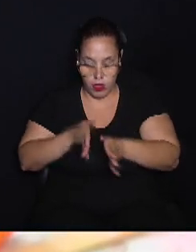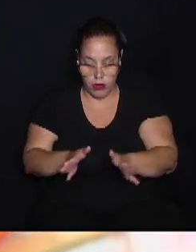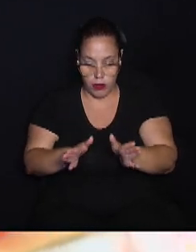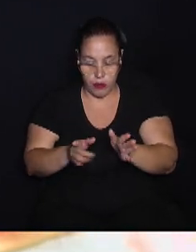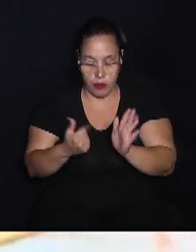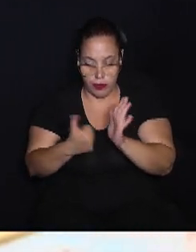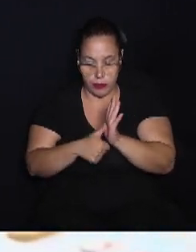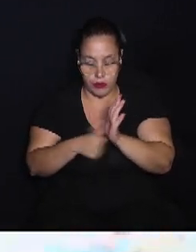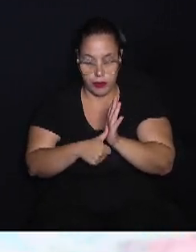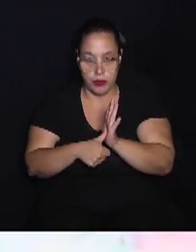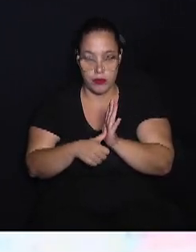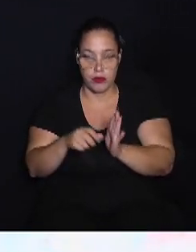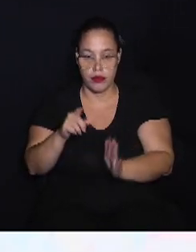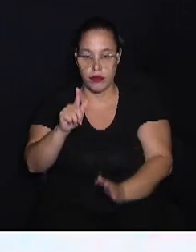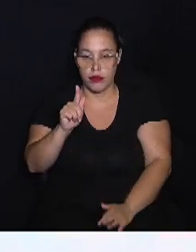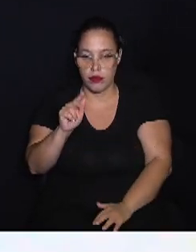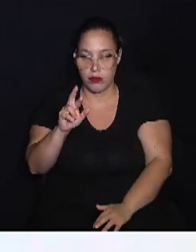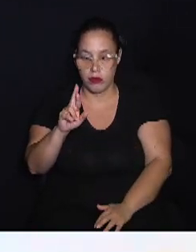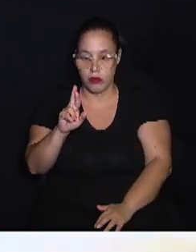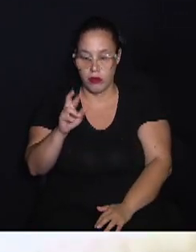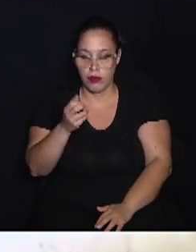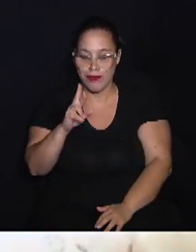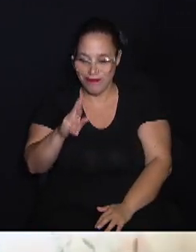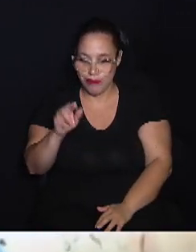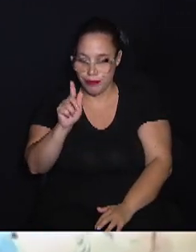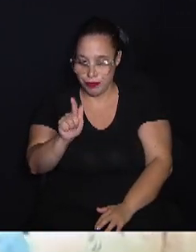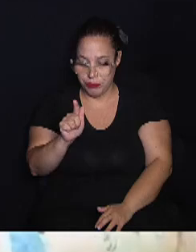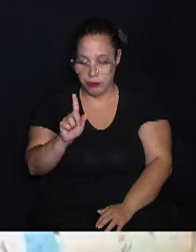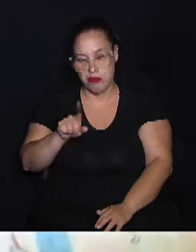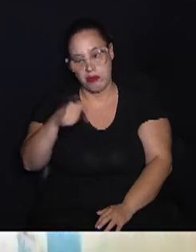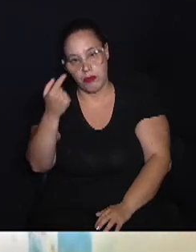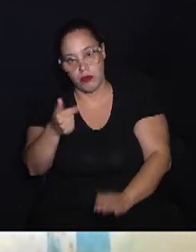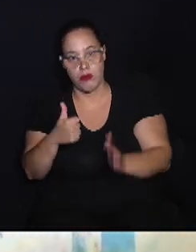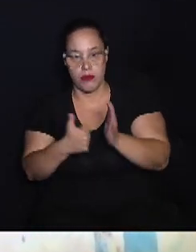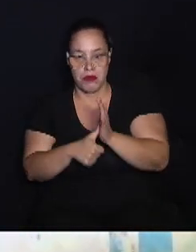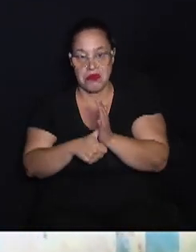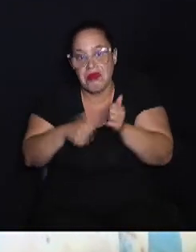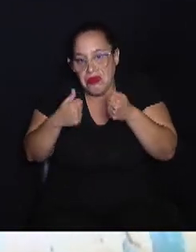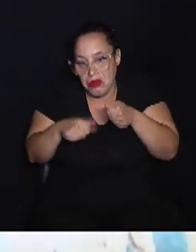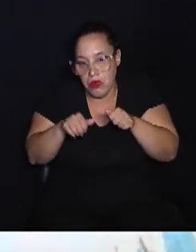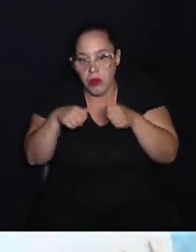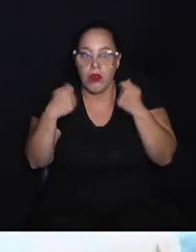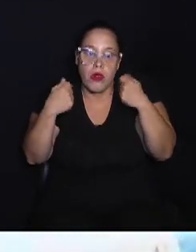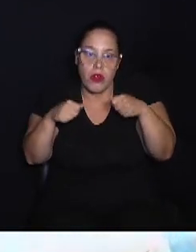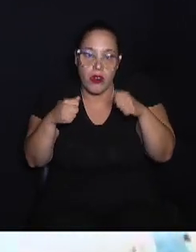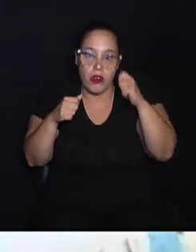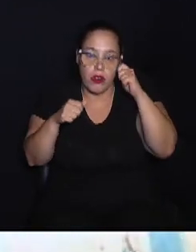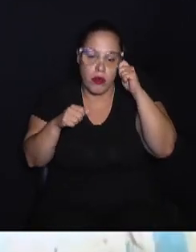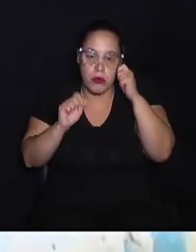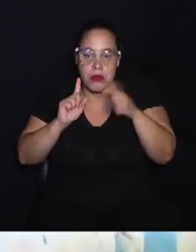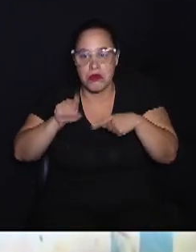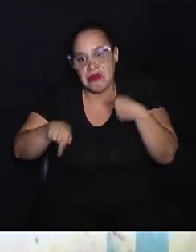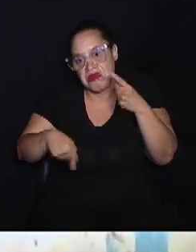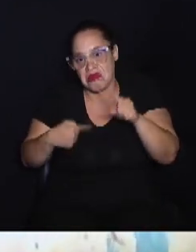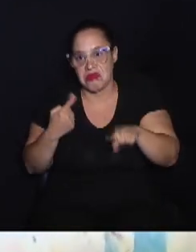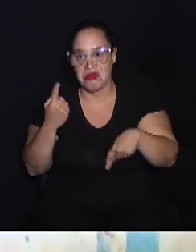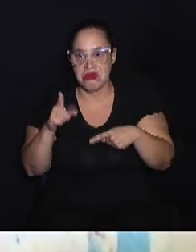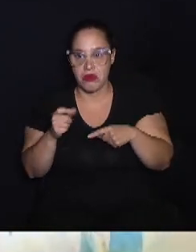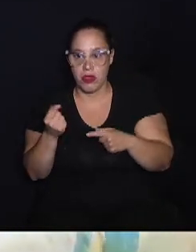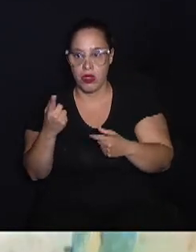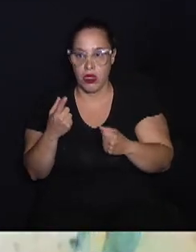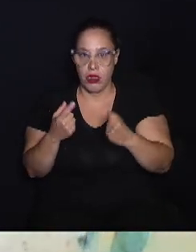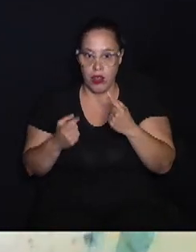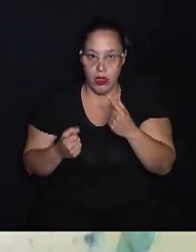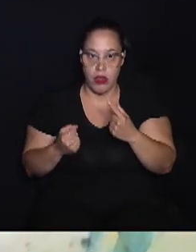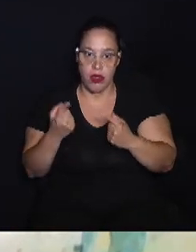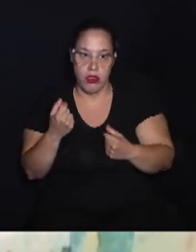documento de identificação dos pais ou responsáveis legais outros documentos também podem ser necessários a depender da de cada caso